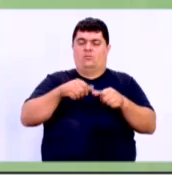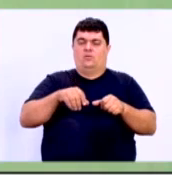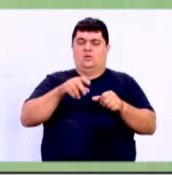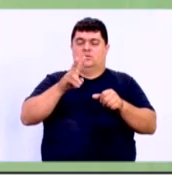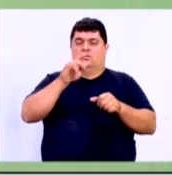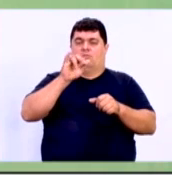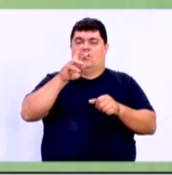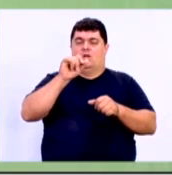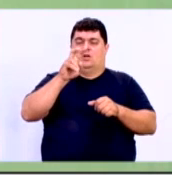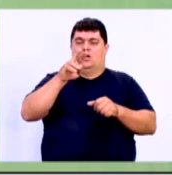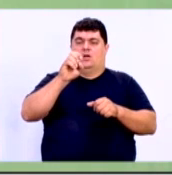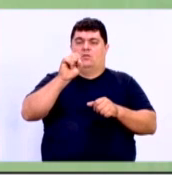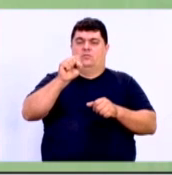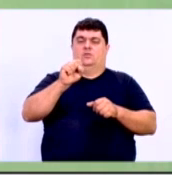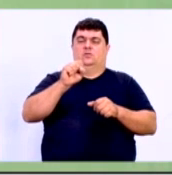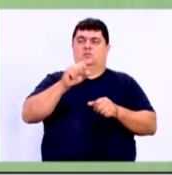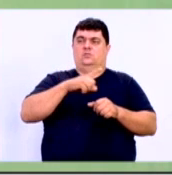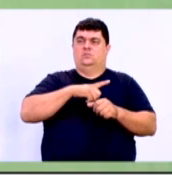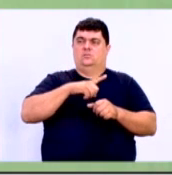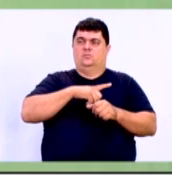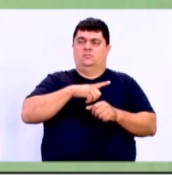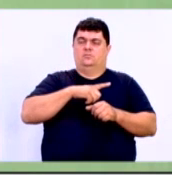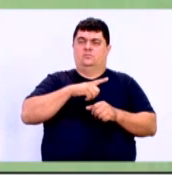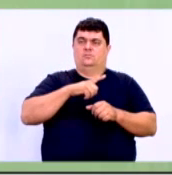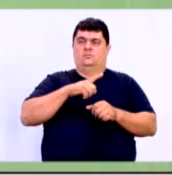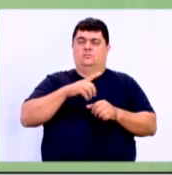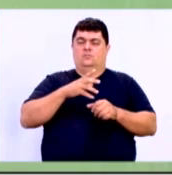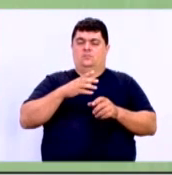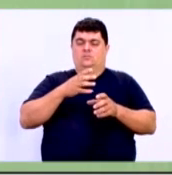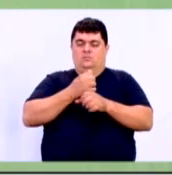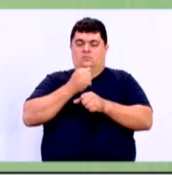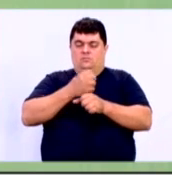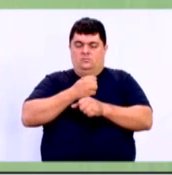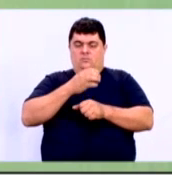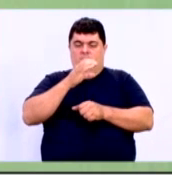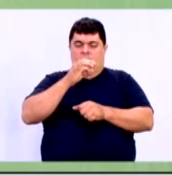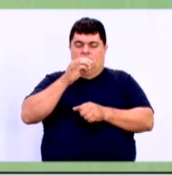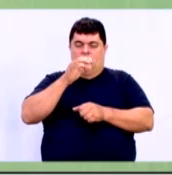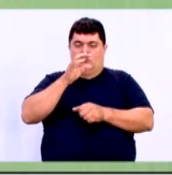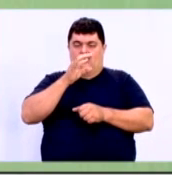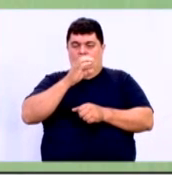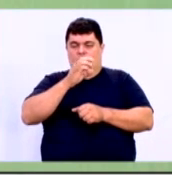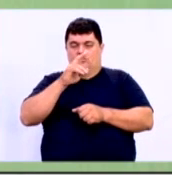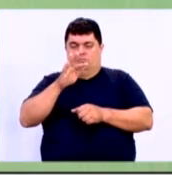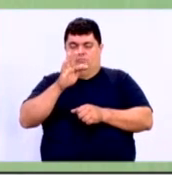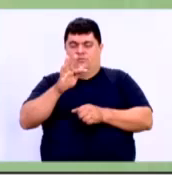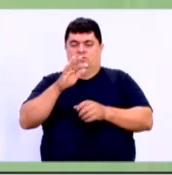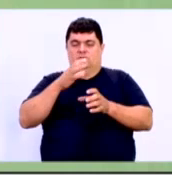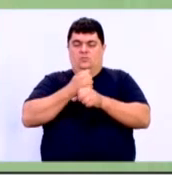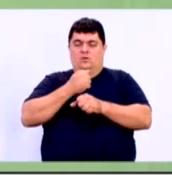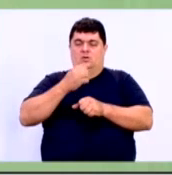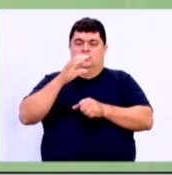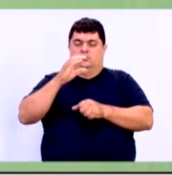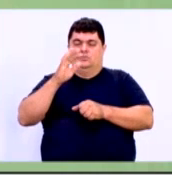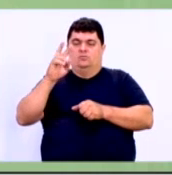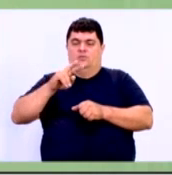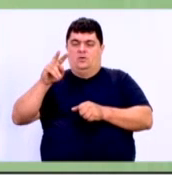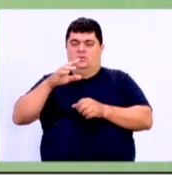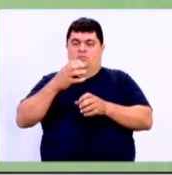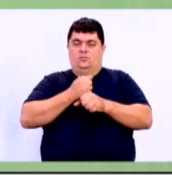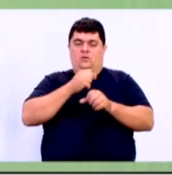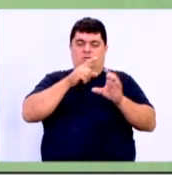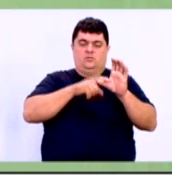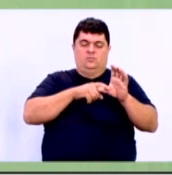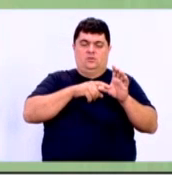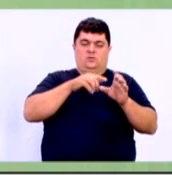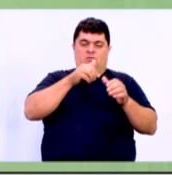custo de absorção, aqui custo fixo mais custo variável, e aqui despesas fixas mais